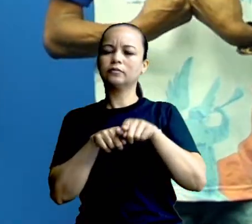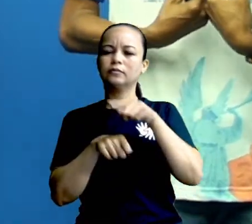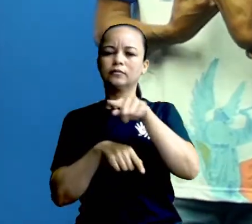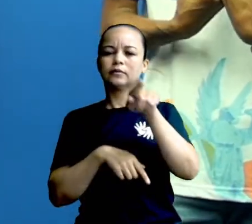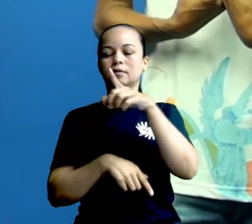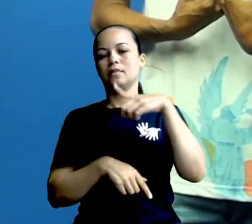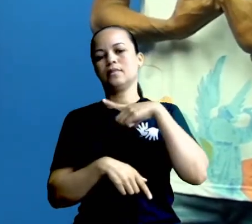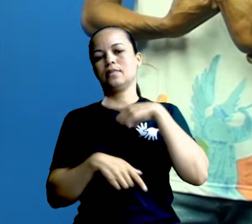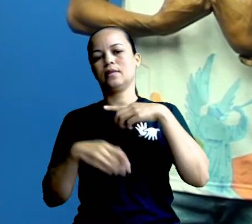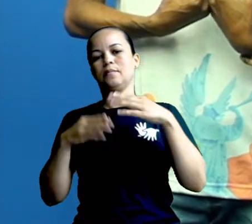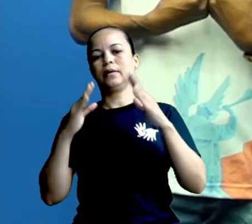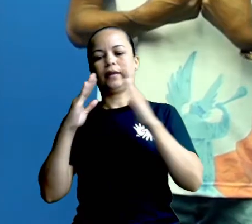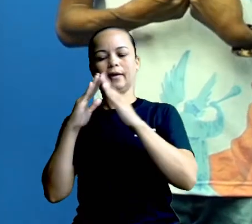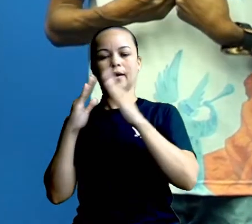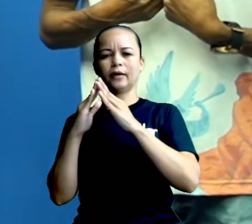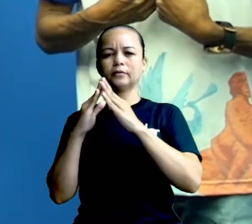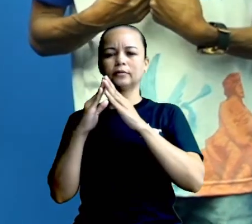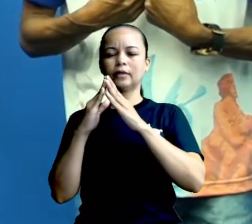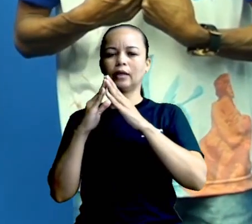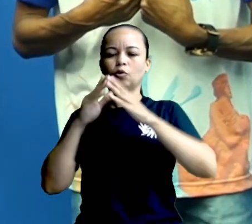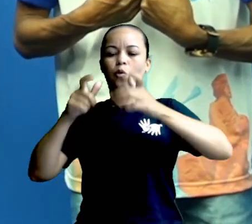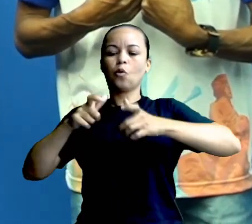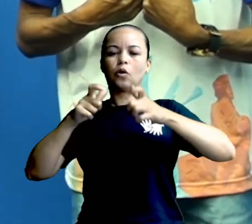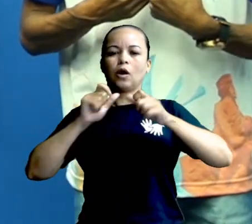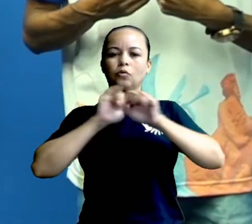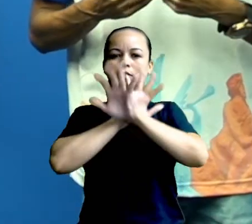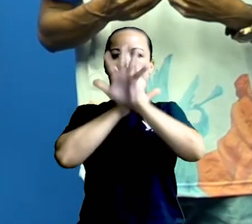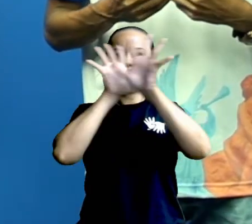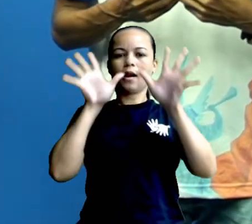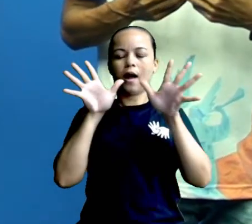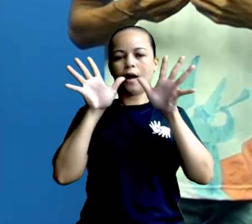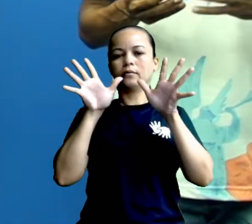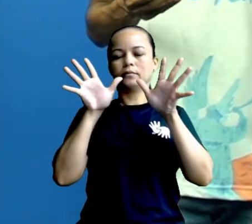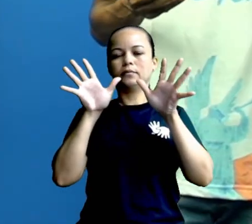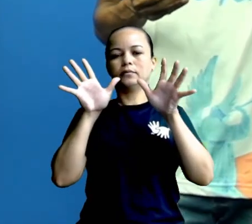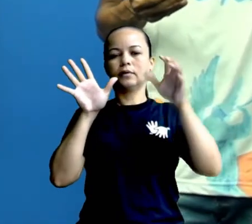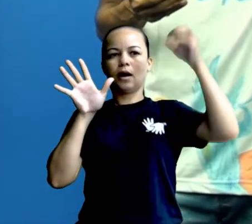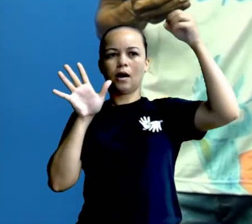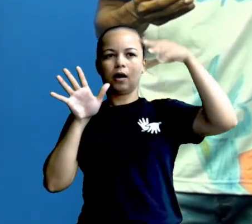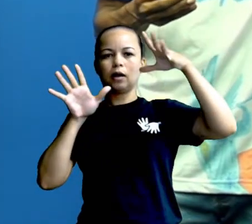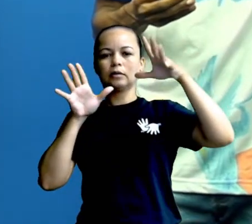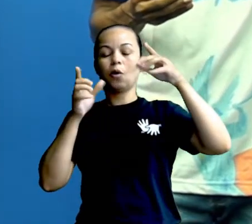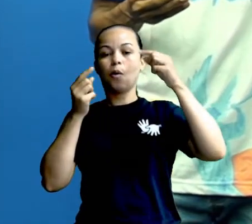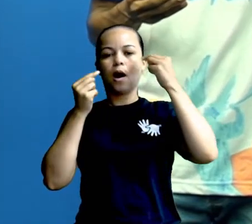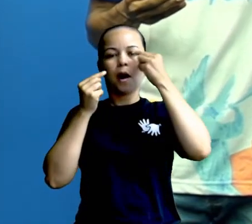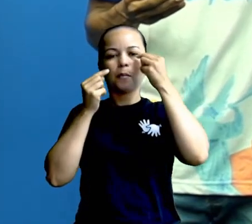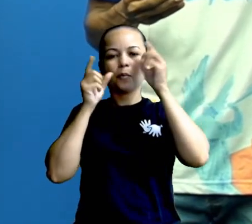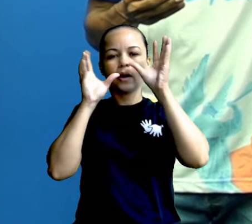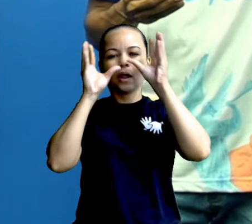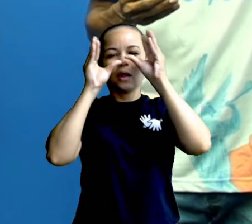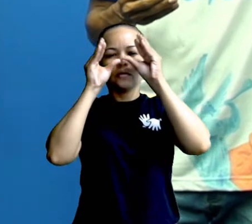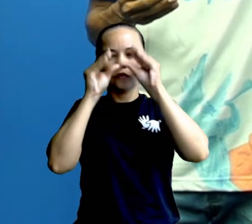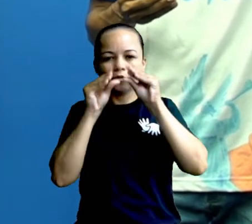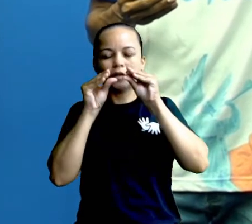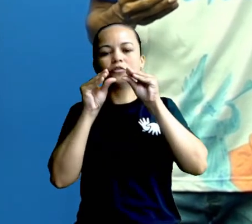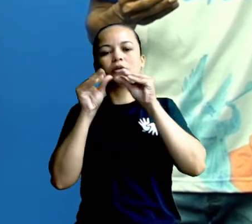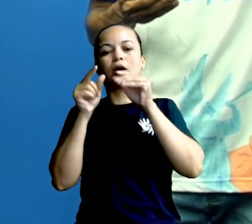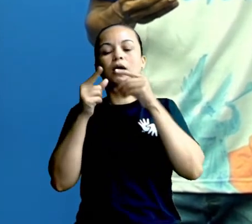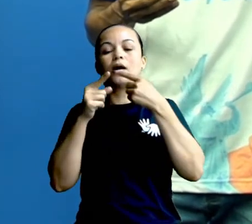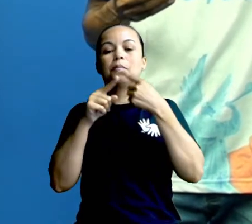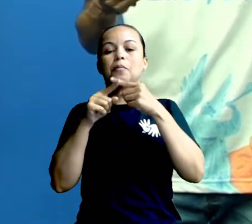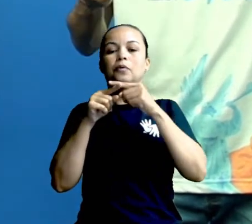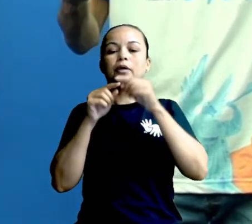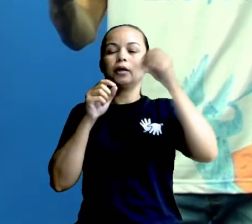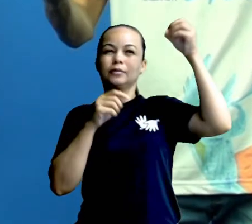você quando está em casa, né? Está no ambiente claro, o que acontece com sua pupila? Ela fecha, tá?